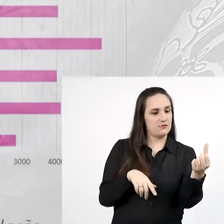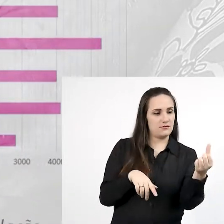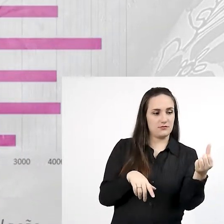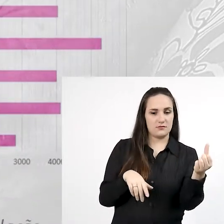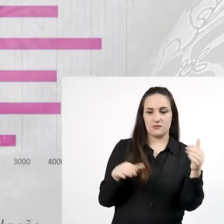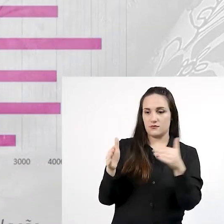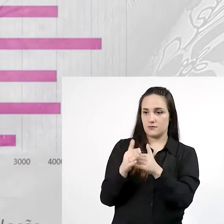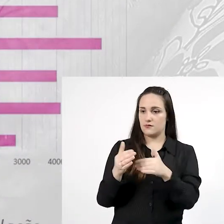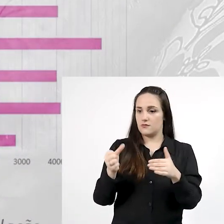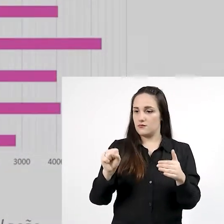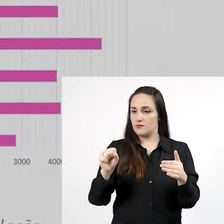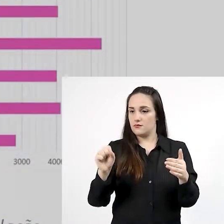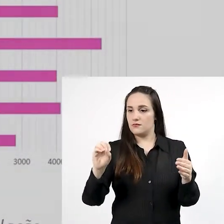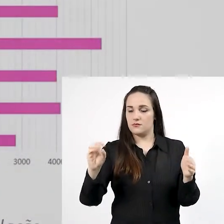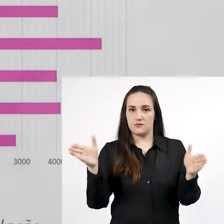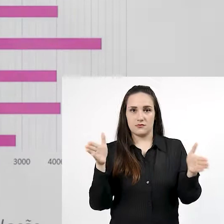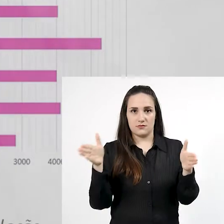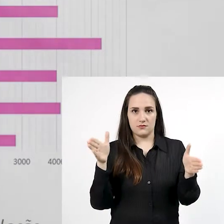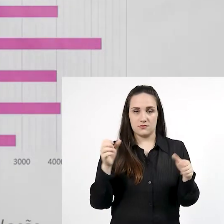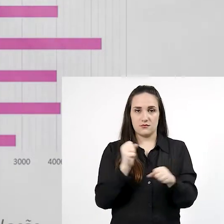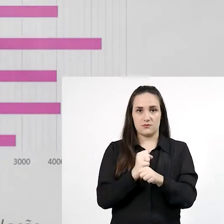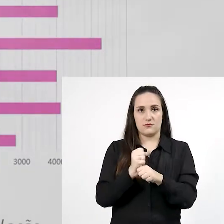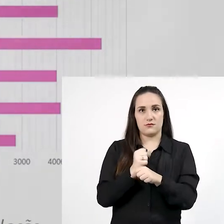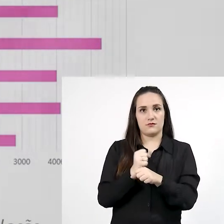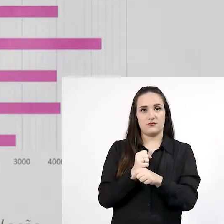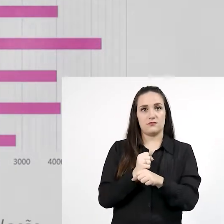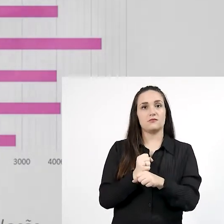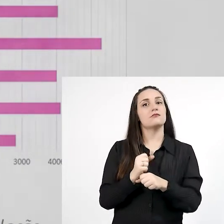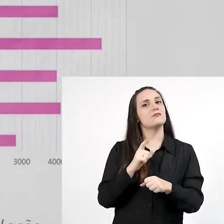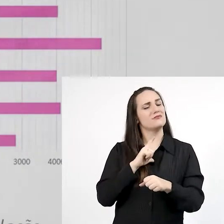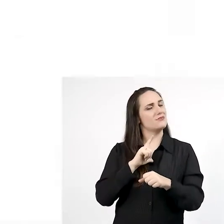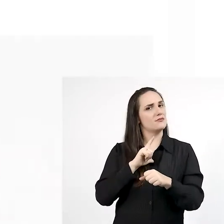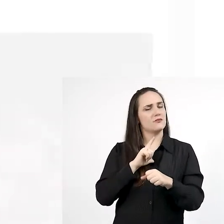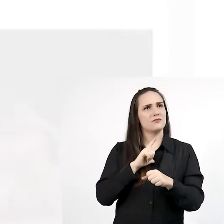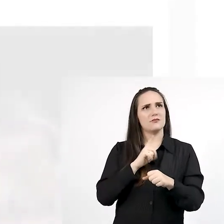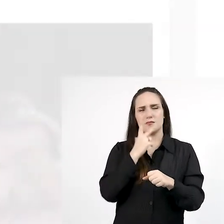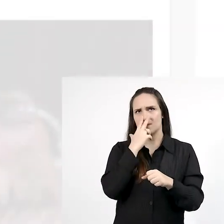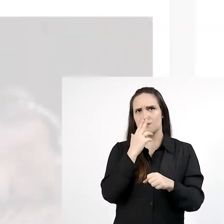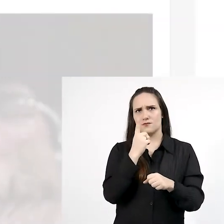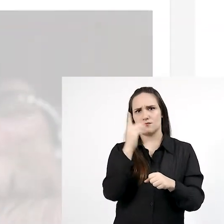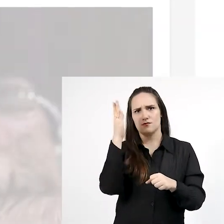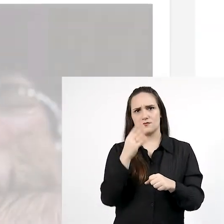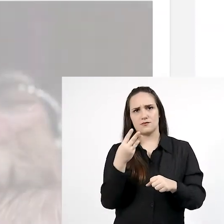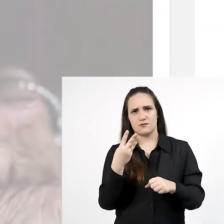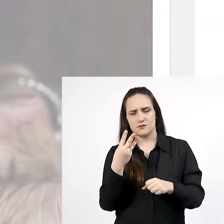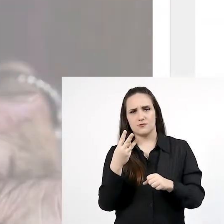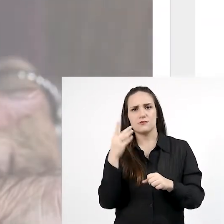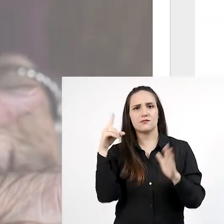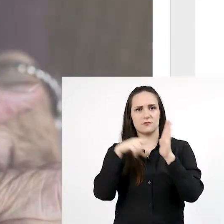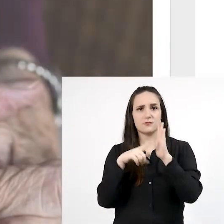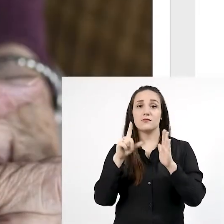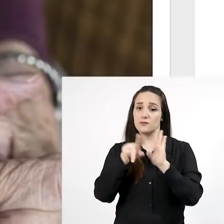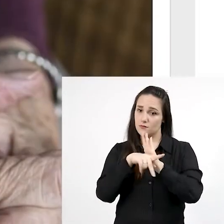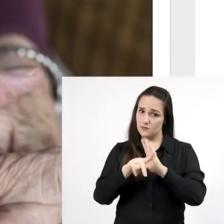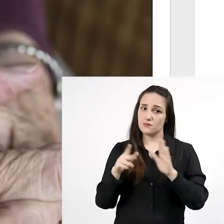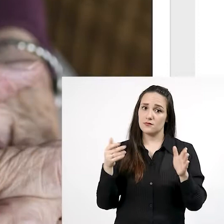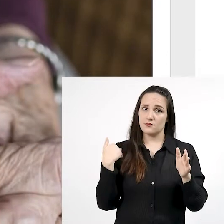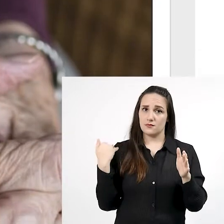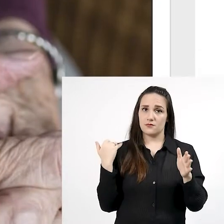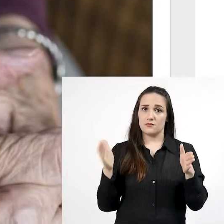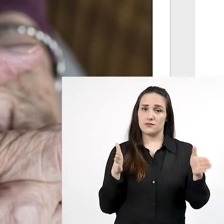a 80 anos, ficando com mais de 1/3 das denúncias. E a pandemia que acontece agora não é apenas do